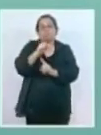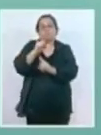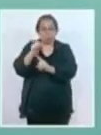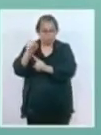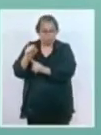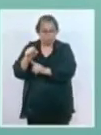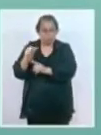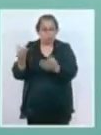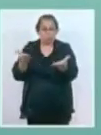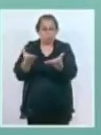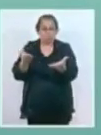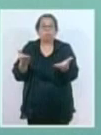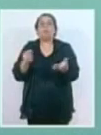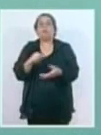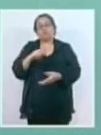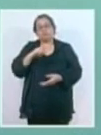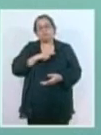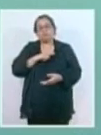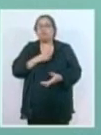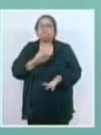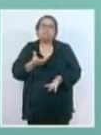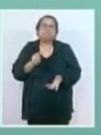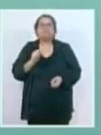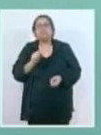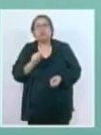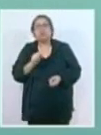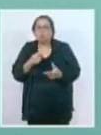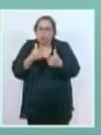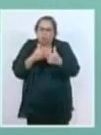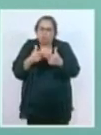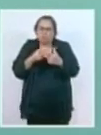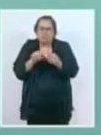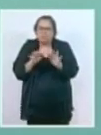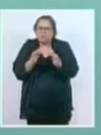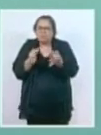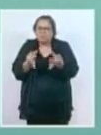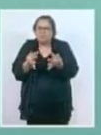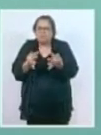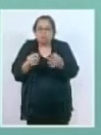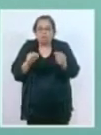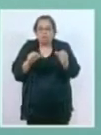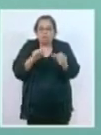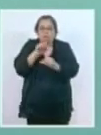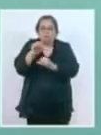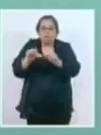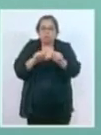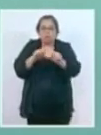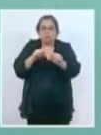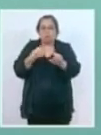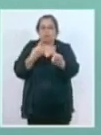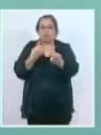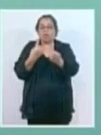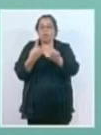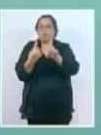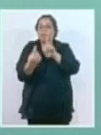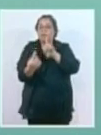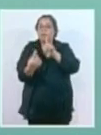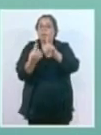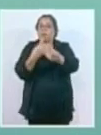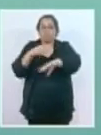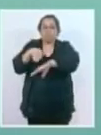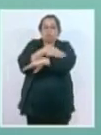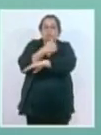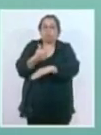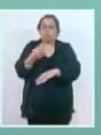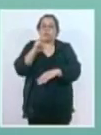que hoje nós temos um pequeno problema, que é a mudança de fluxo no último bloco da 15, entre